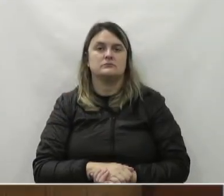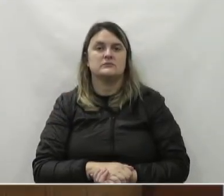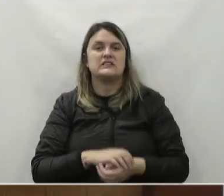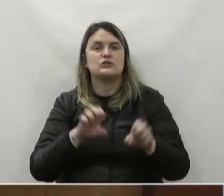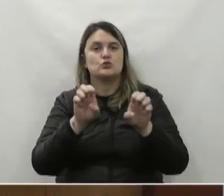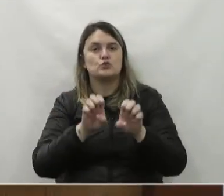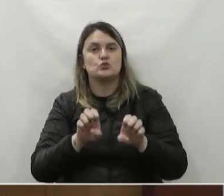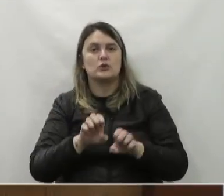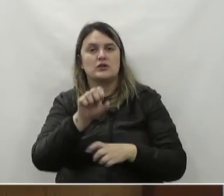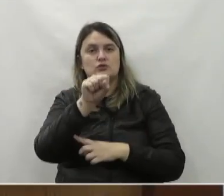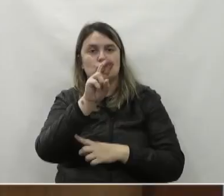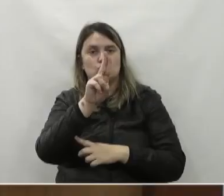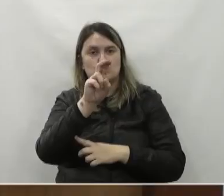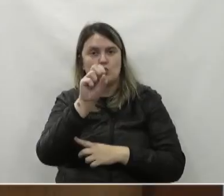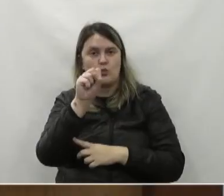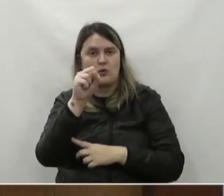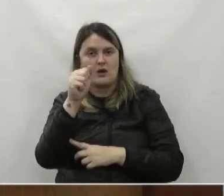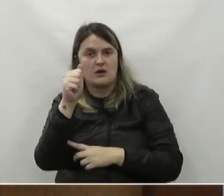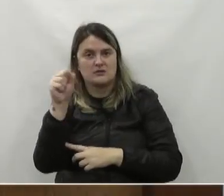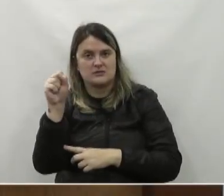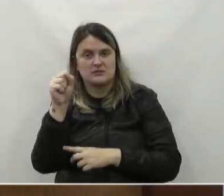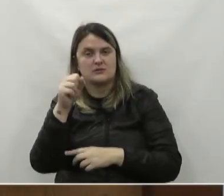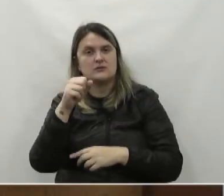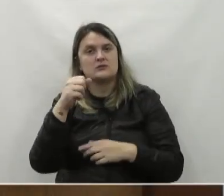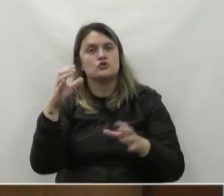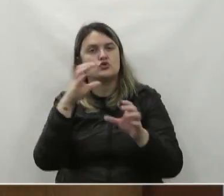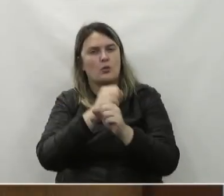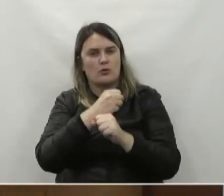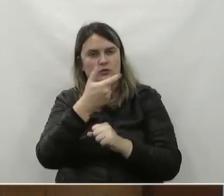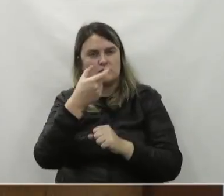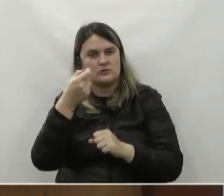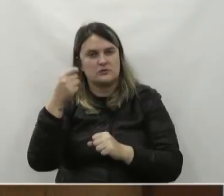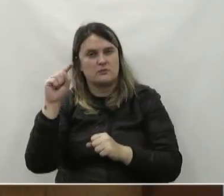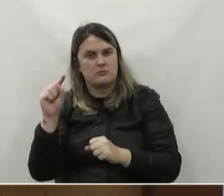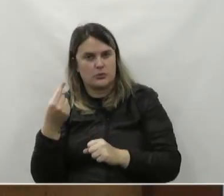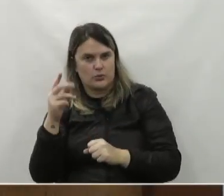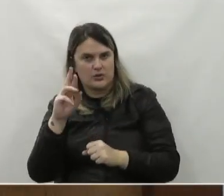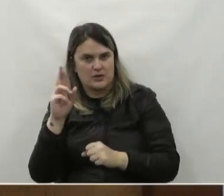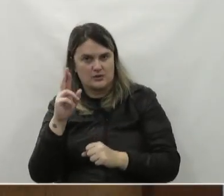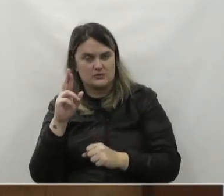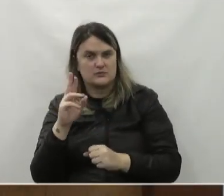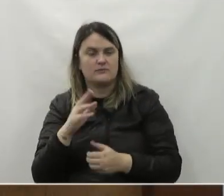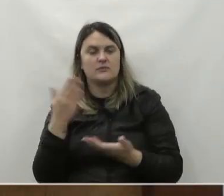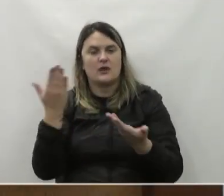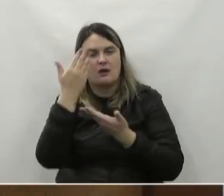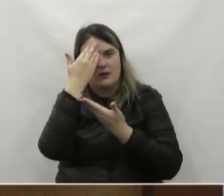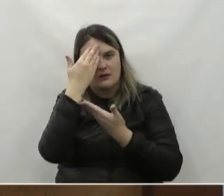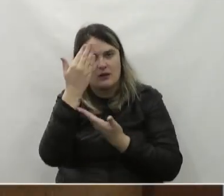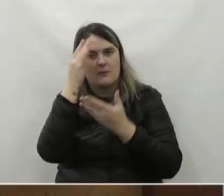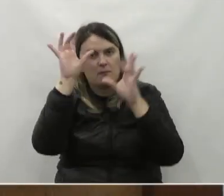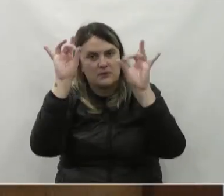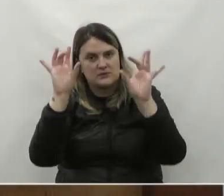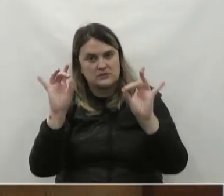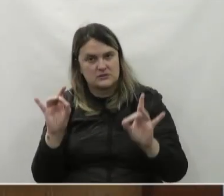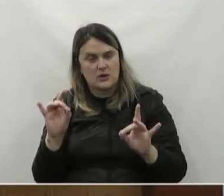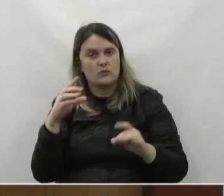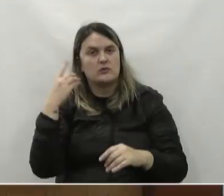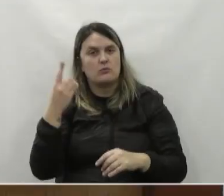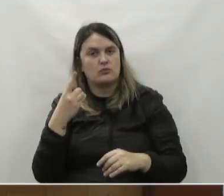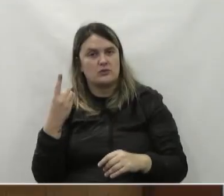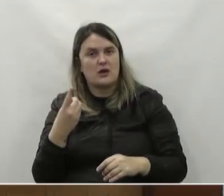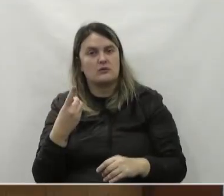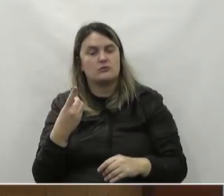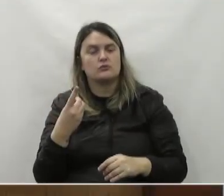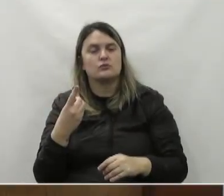estrutura SUAS, né, perfazendo o valor de R$200 mil. Então, um agradecimento pela iniciativa